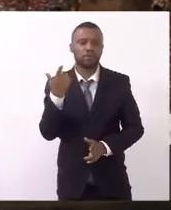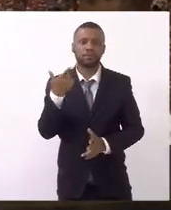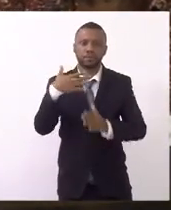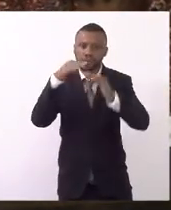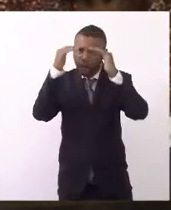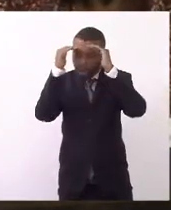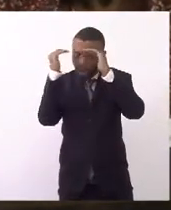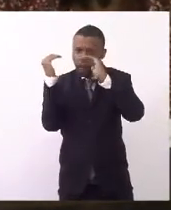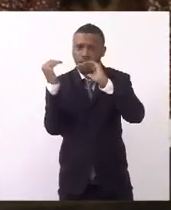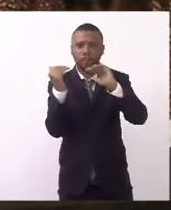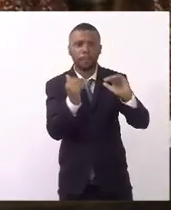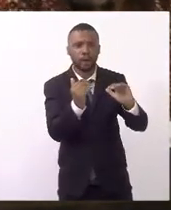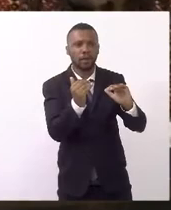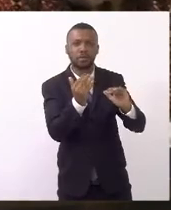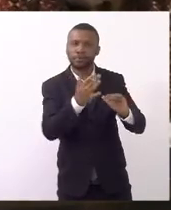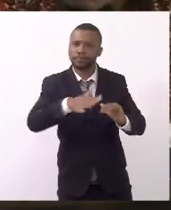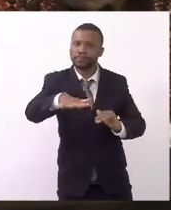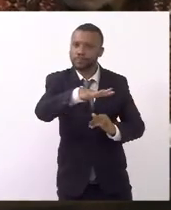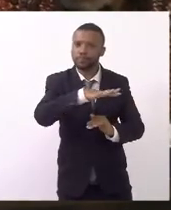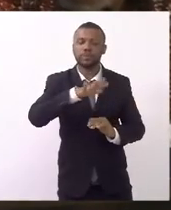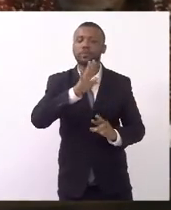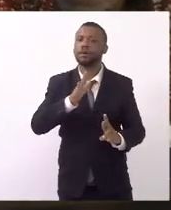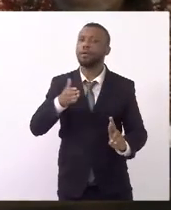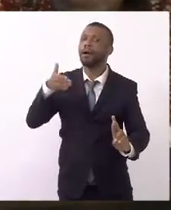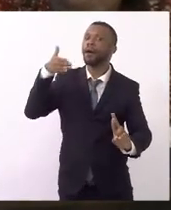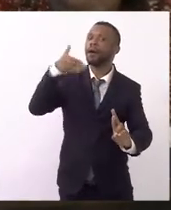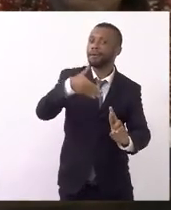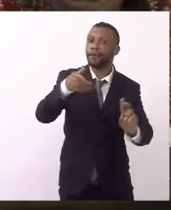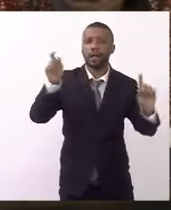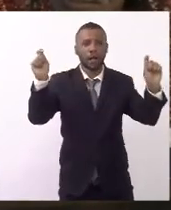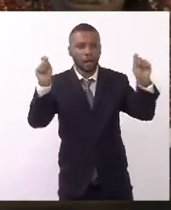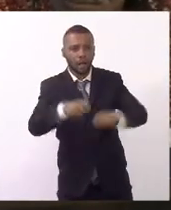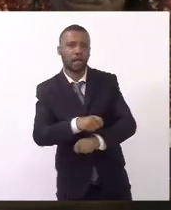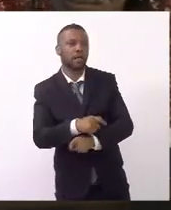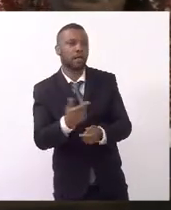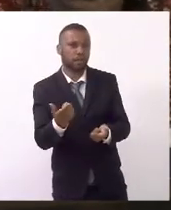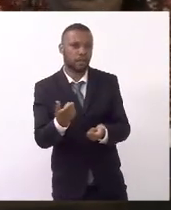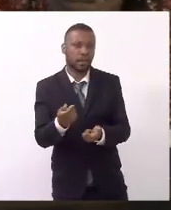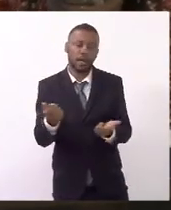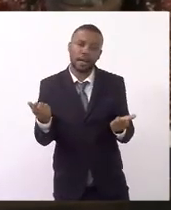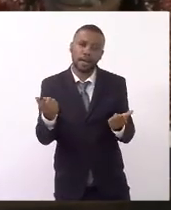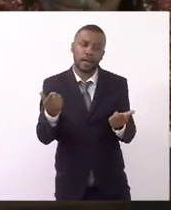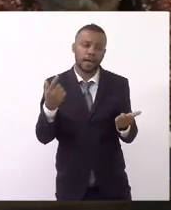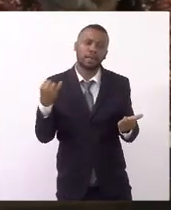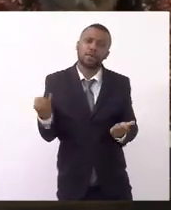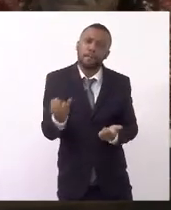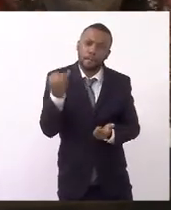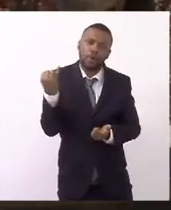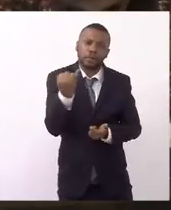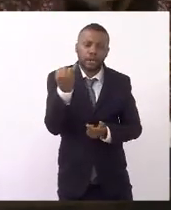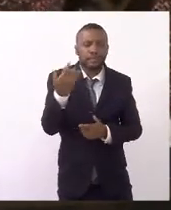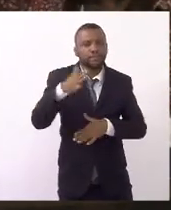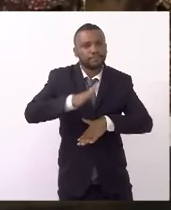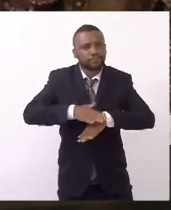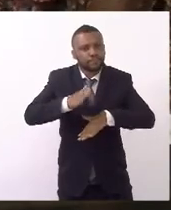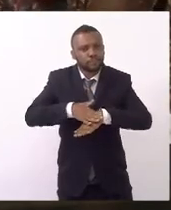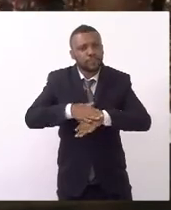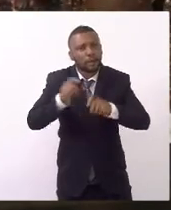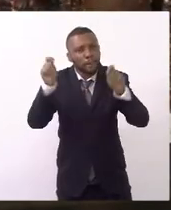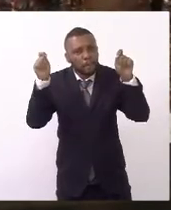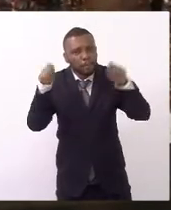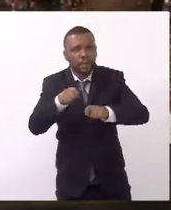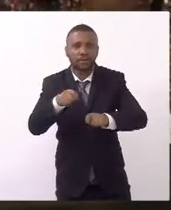respeito que são referências e que sem dúvida fazem possível a nossa